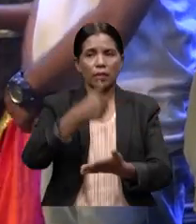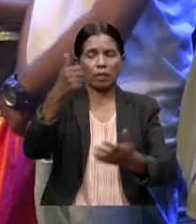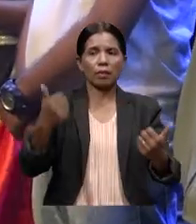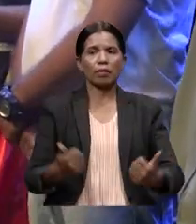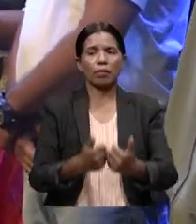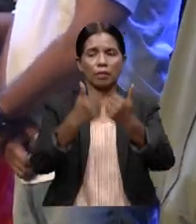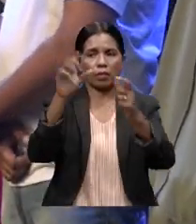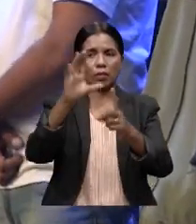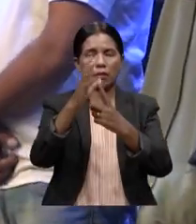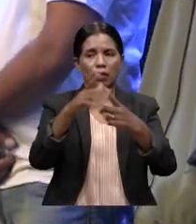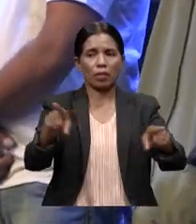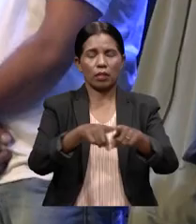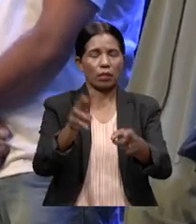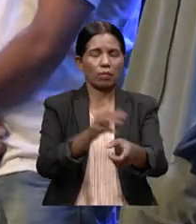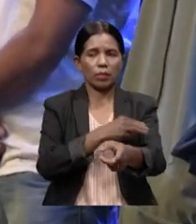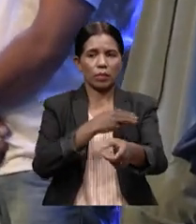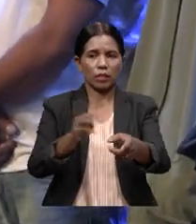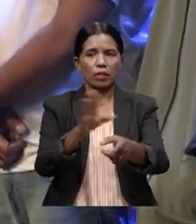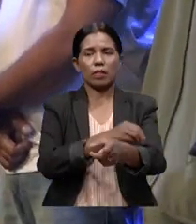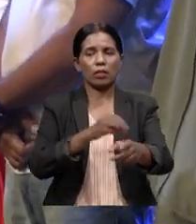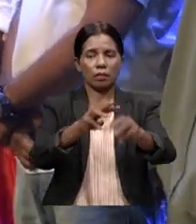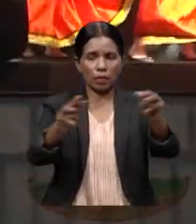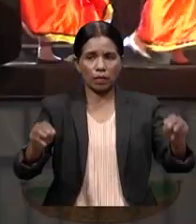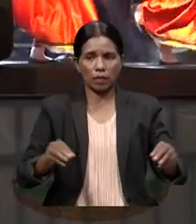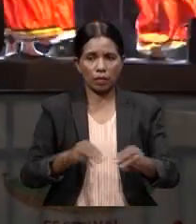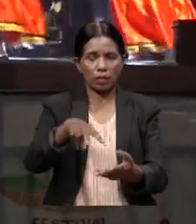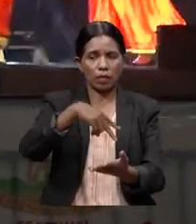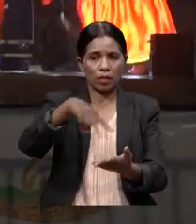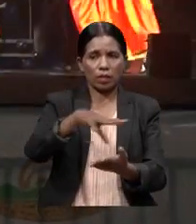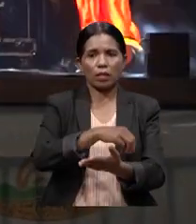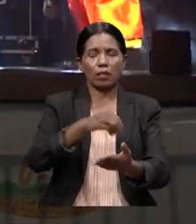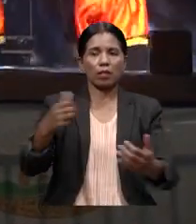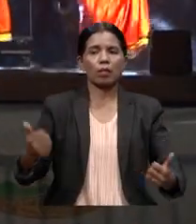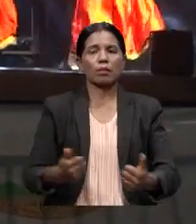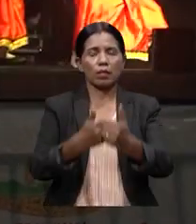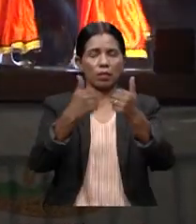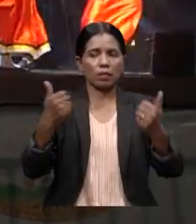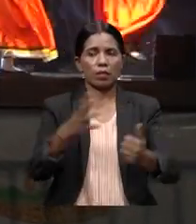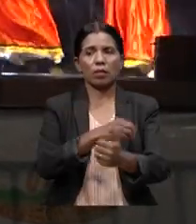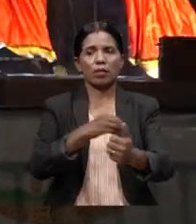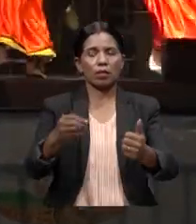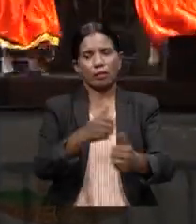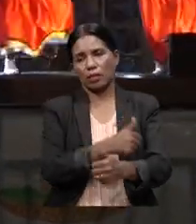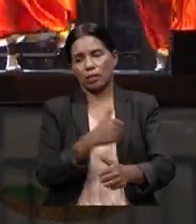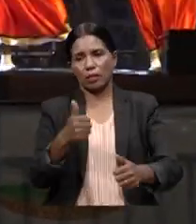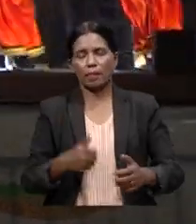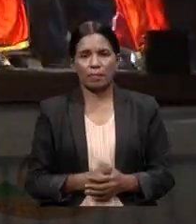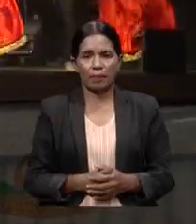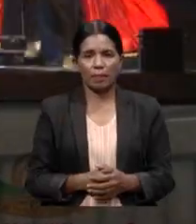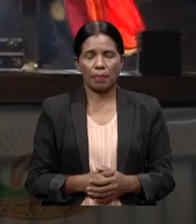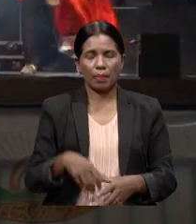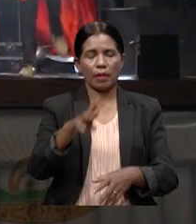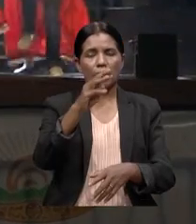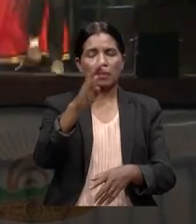competição cultural, Hanessa Música Cormeta, cada município, dança moderno na competição de esporto tradicional Siracelo. Festival